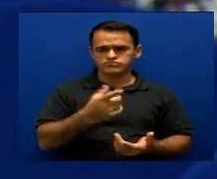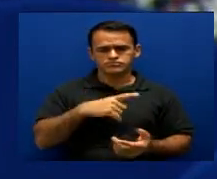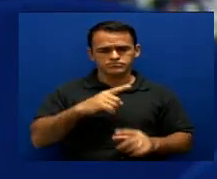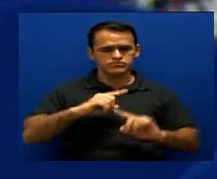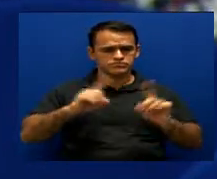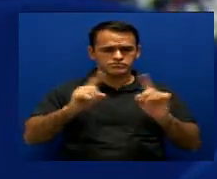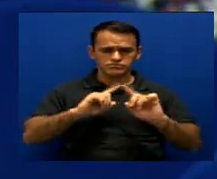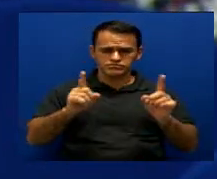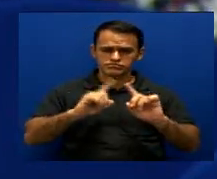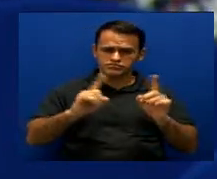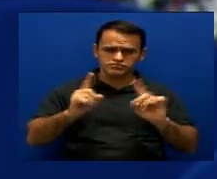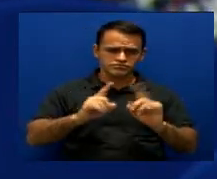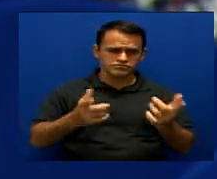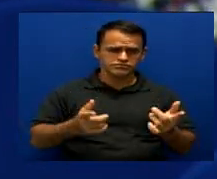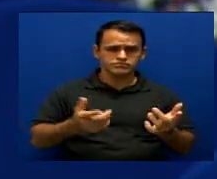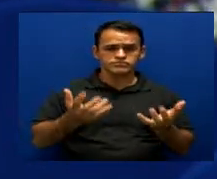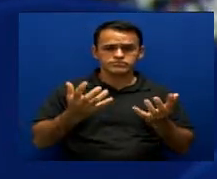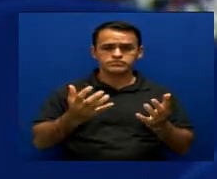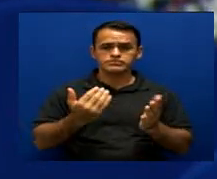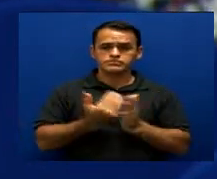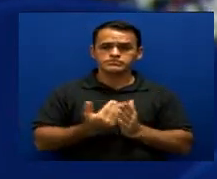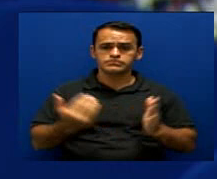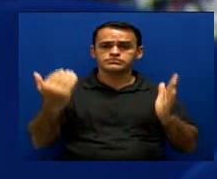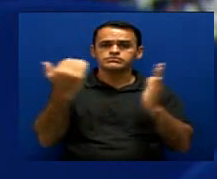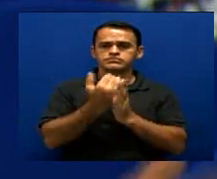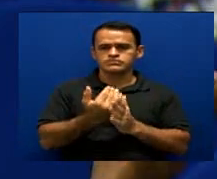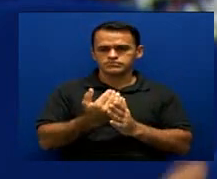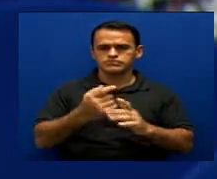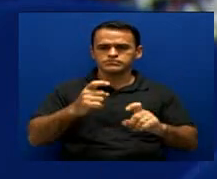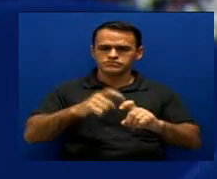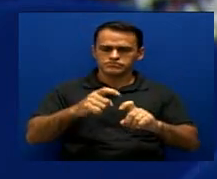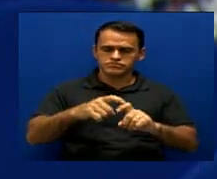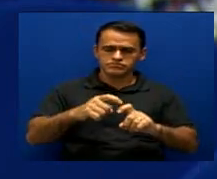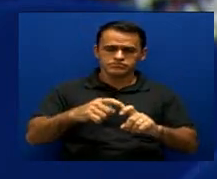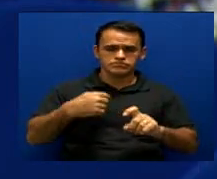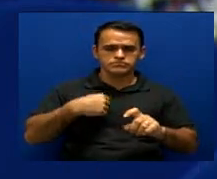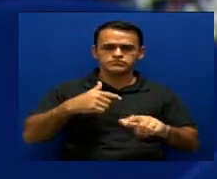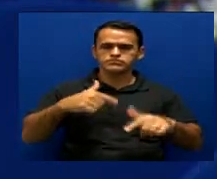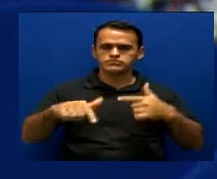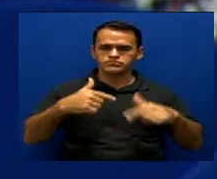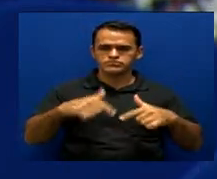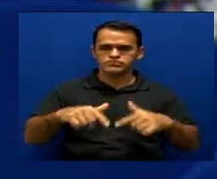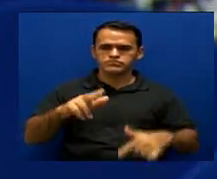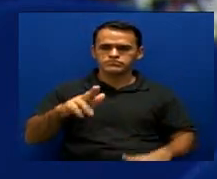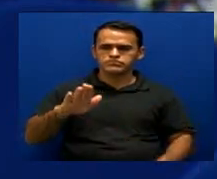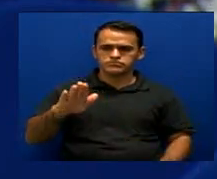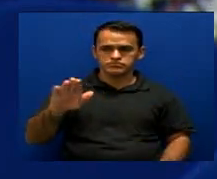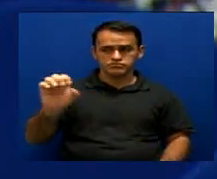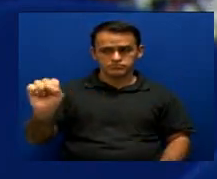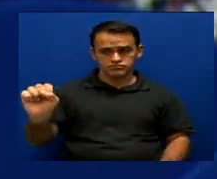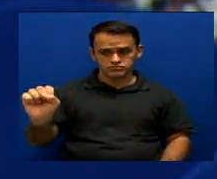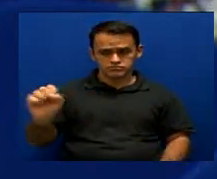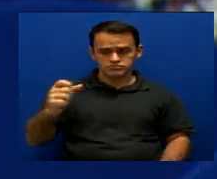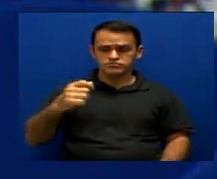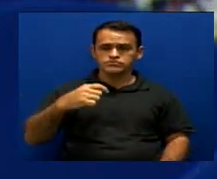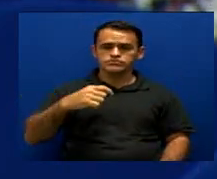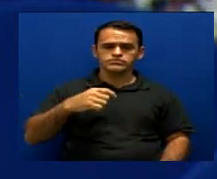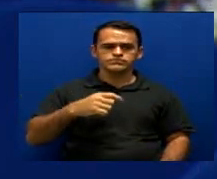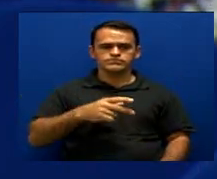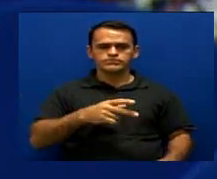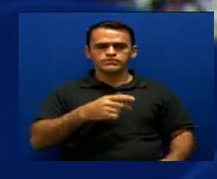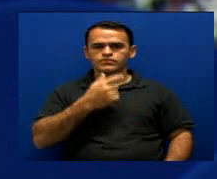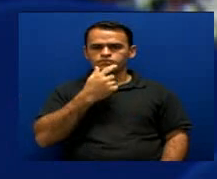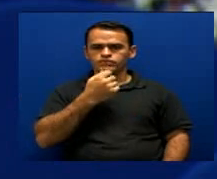que também sempre faça a gente quer mais consulta eu trabalho na unidade básica essa semana tem de um trabalhador